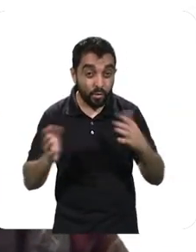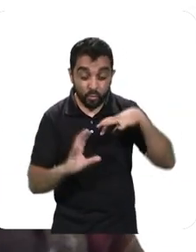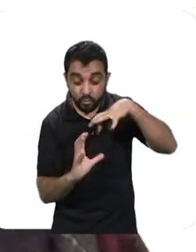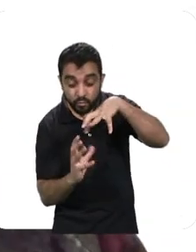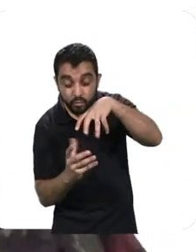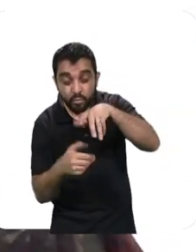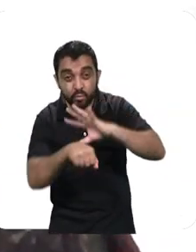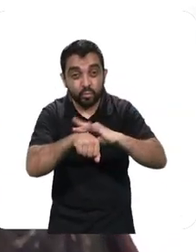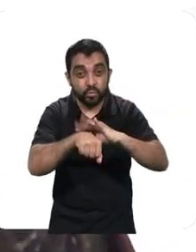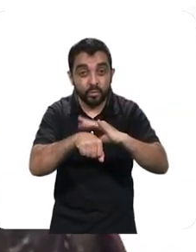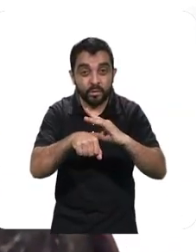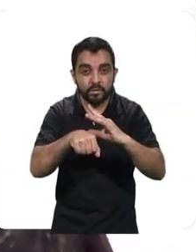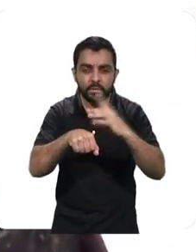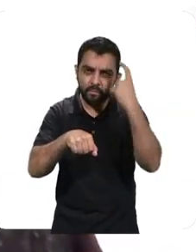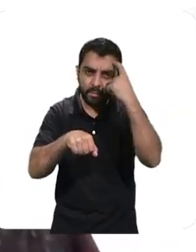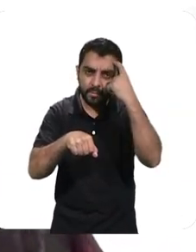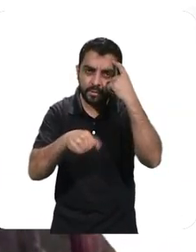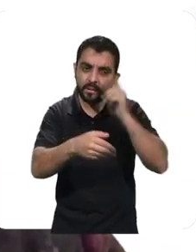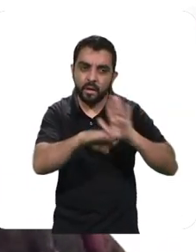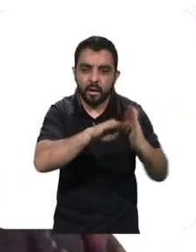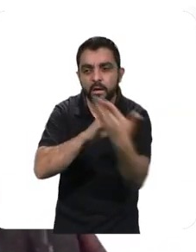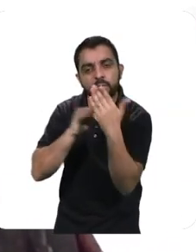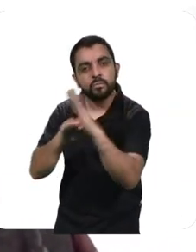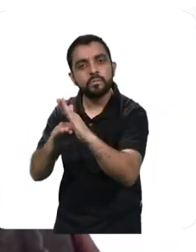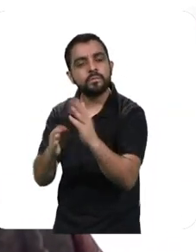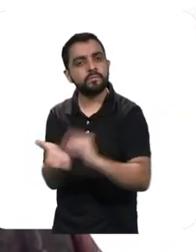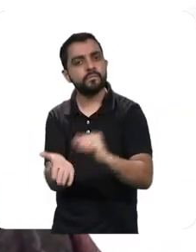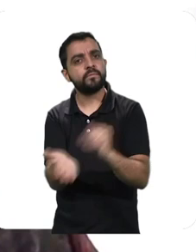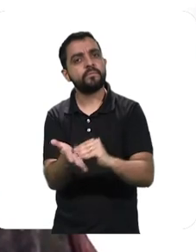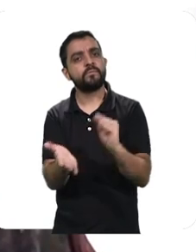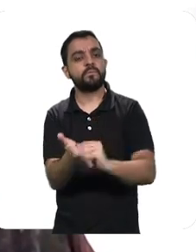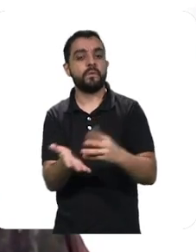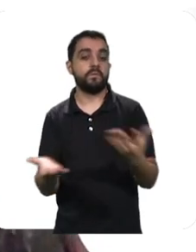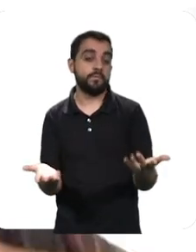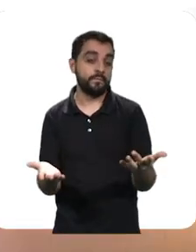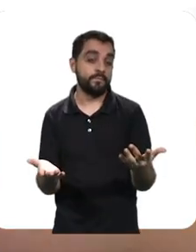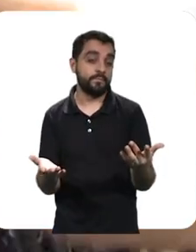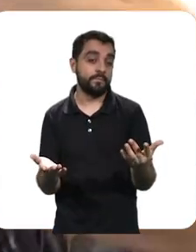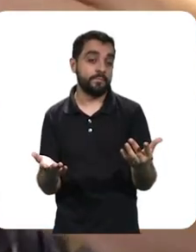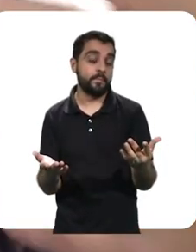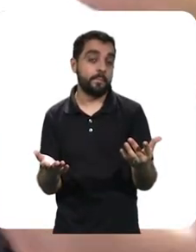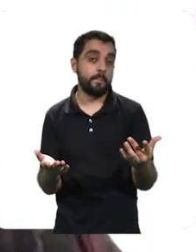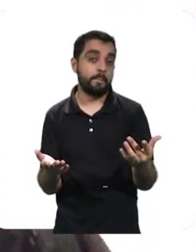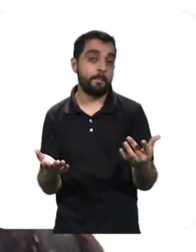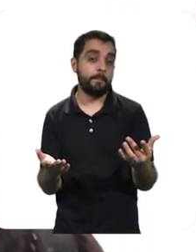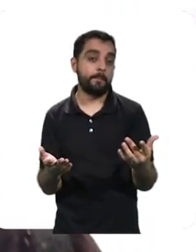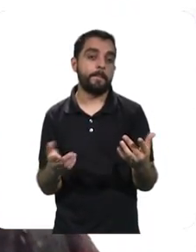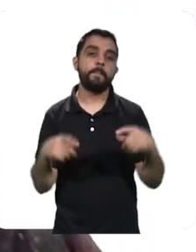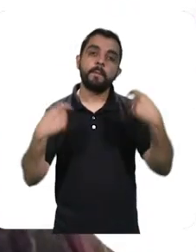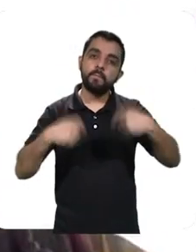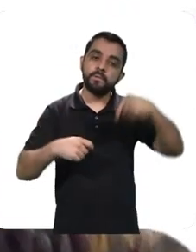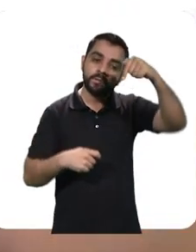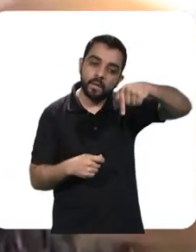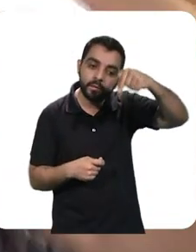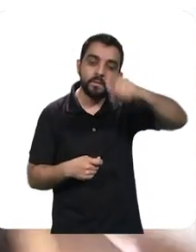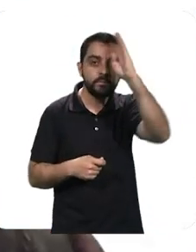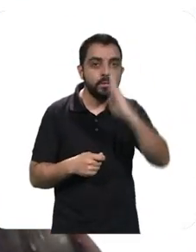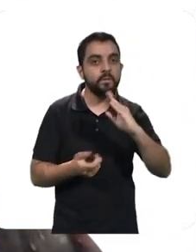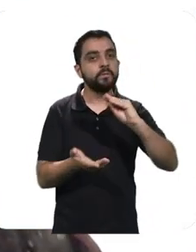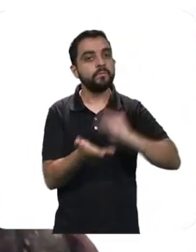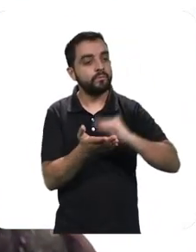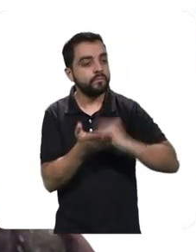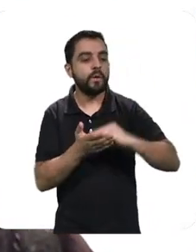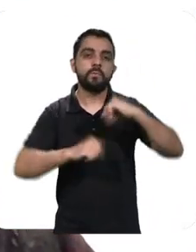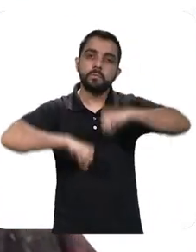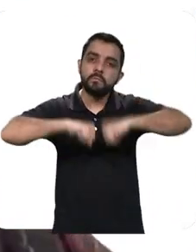esse, isso é impossível, né? Então, a gente tem que investir no nosso parque industrial, é no nosso